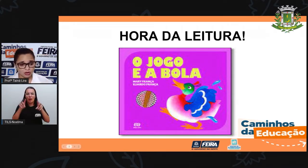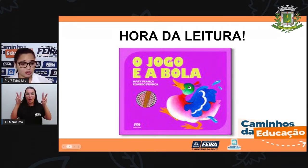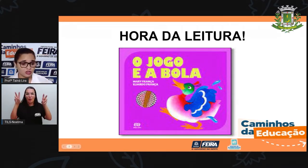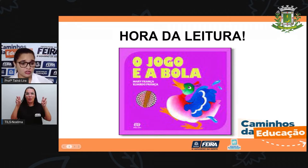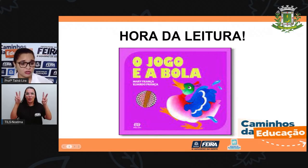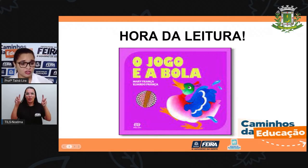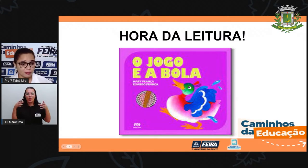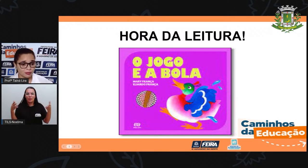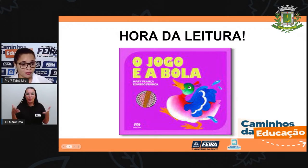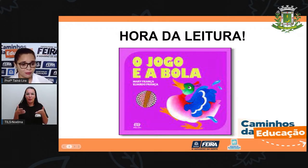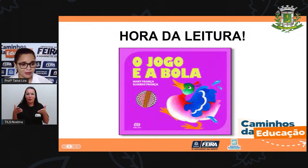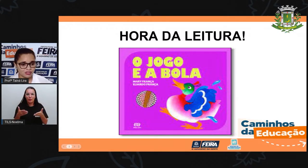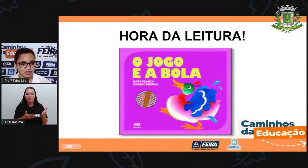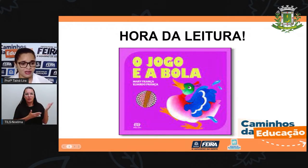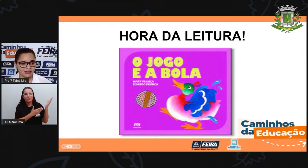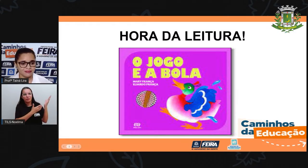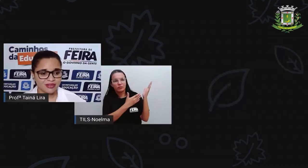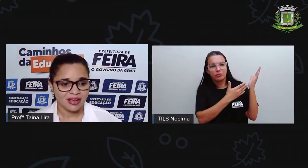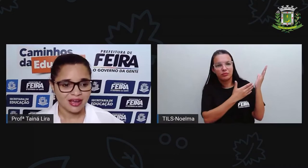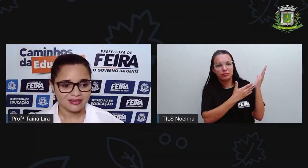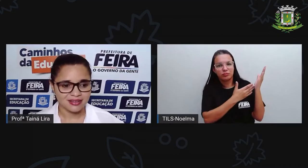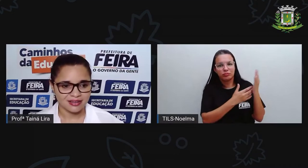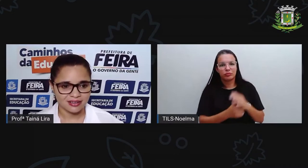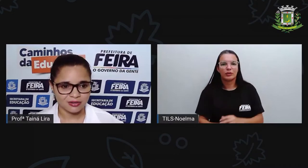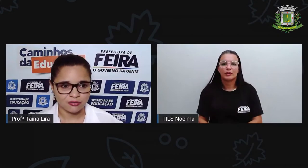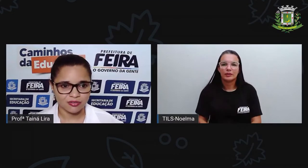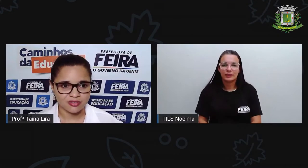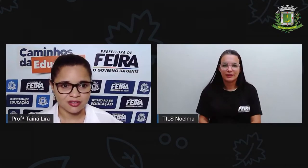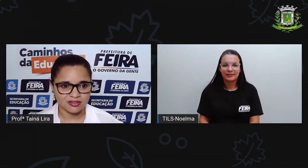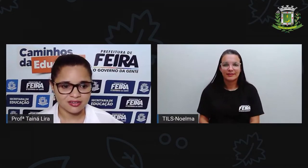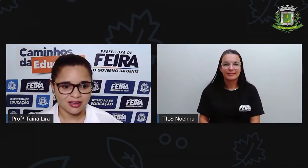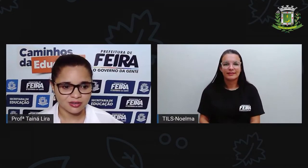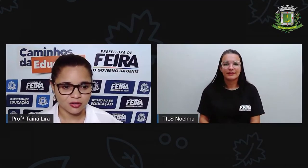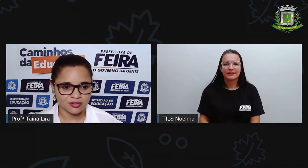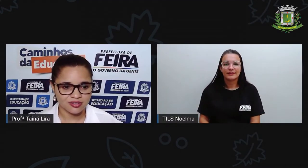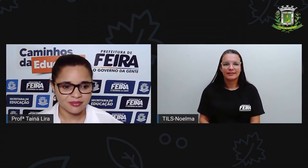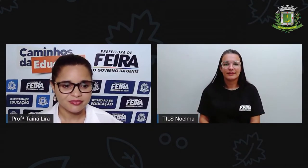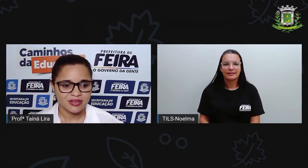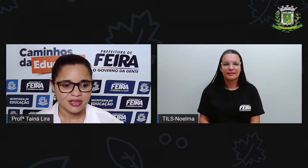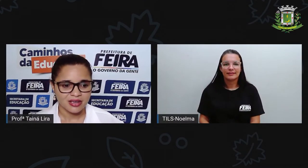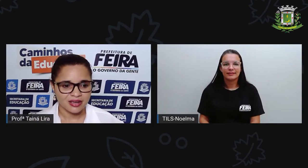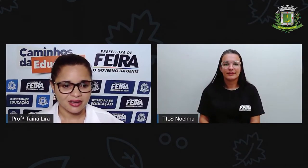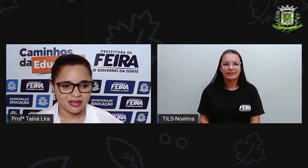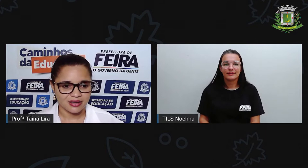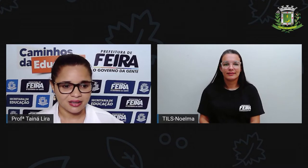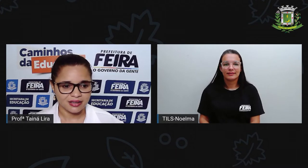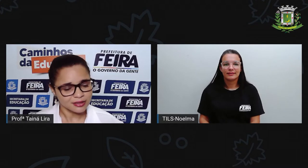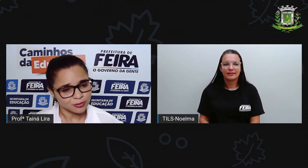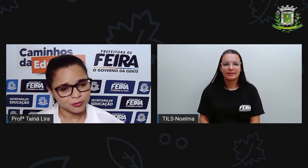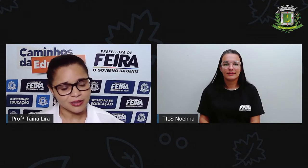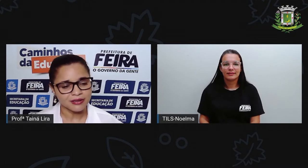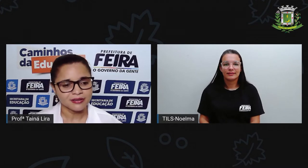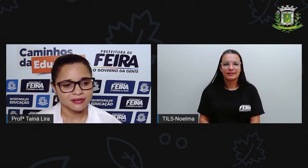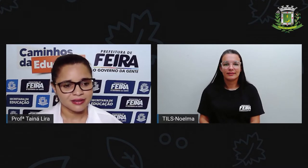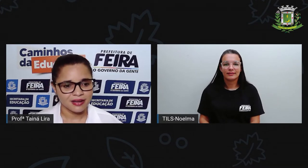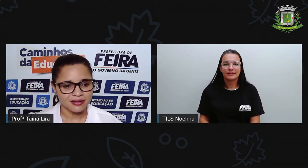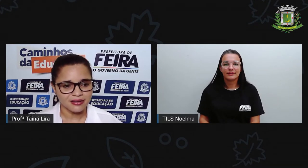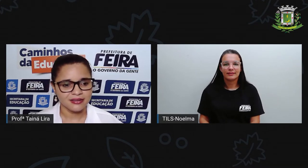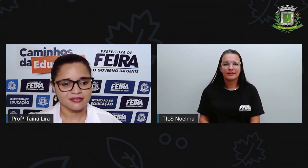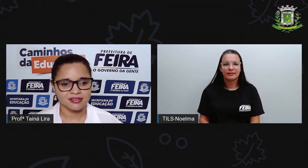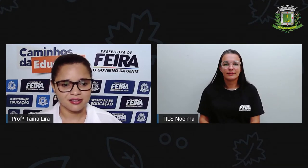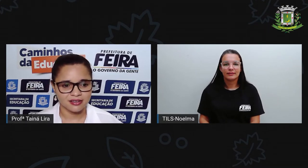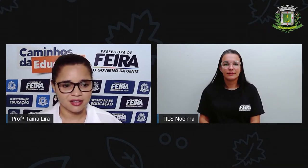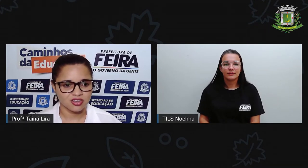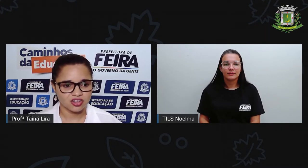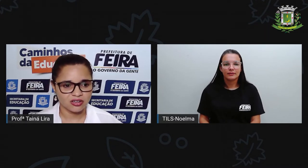de hoje. Então deixa a Pró compartilhar a tela aqui com vocês da nossa leitura. Tá?